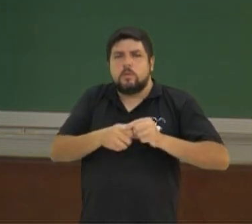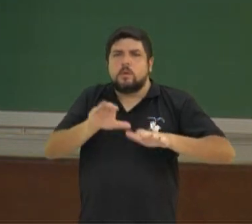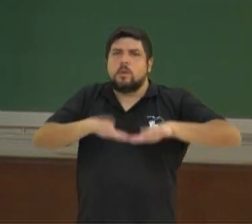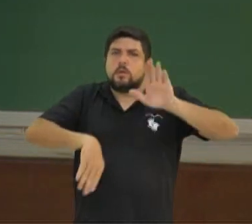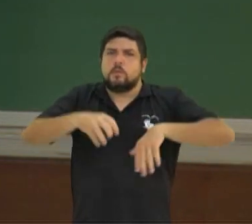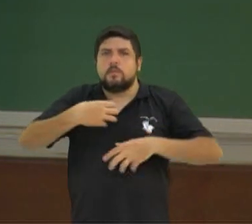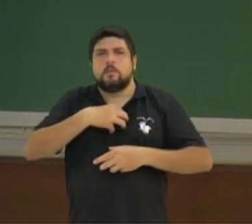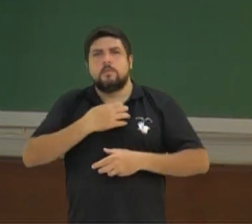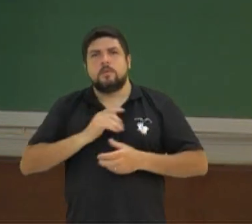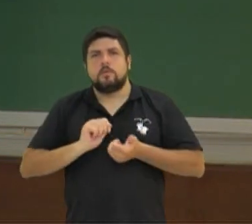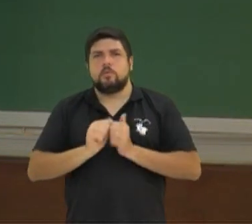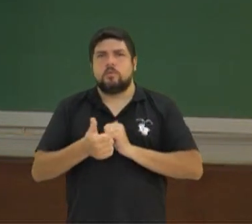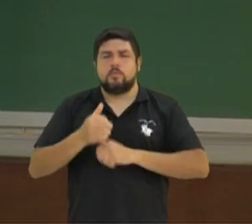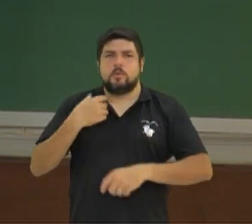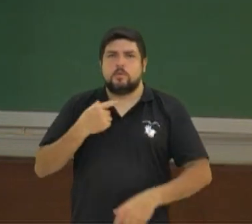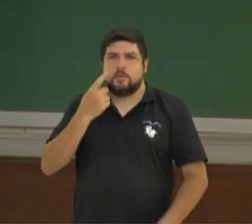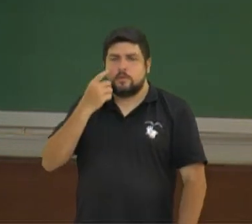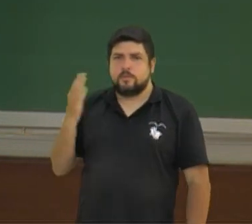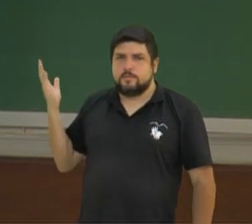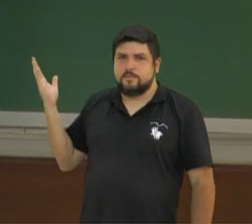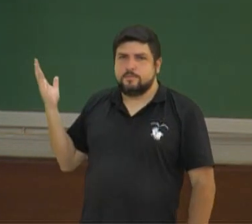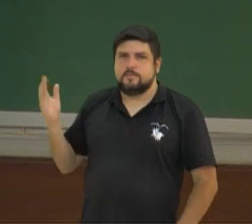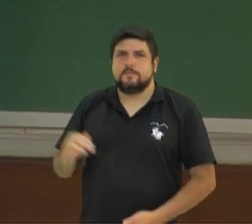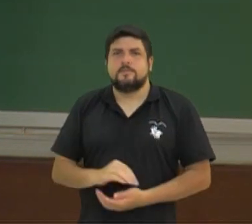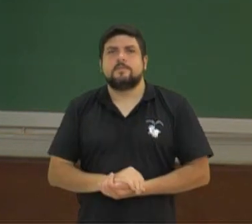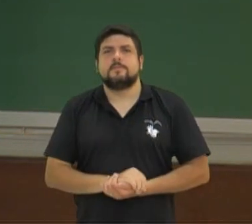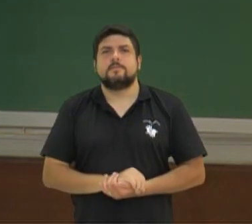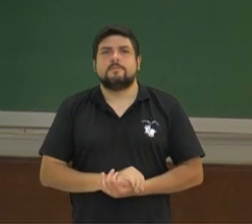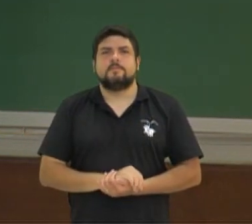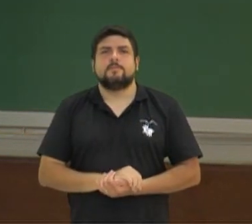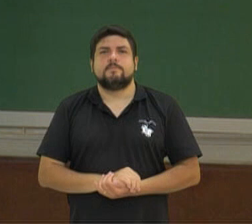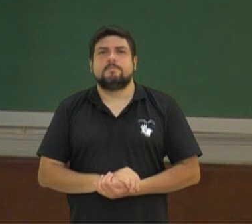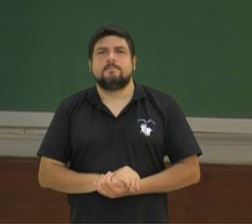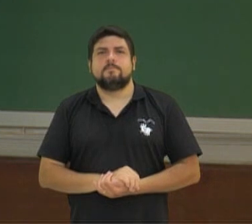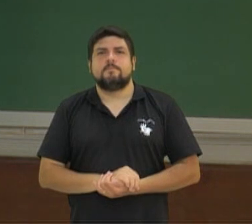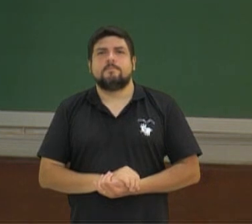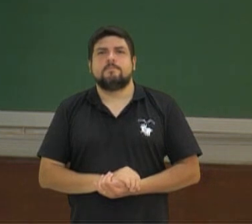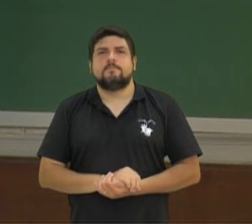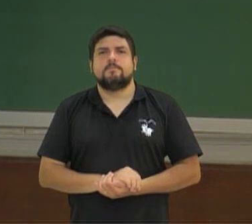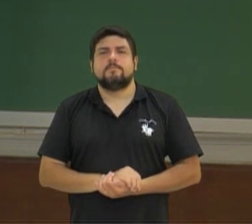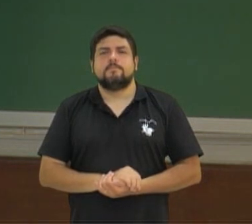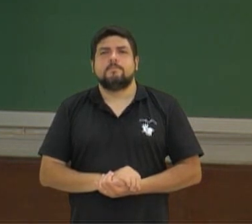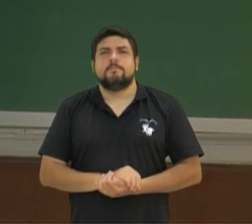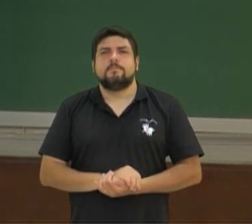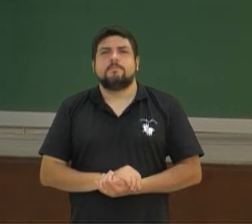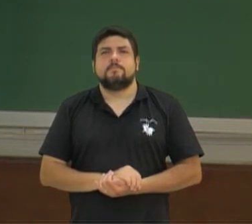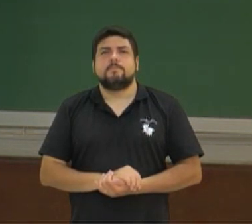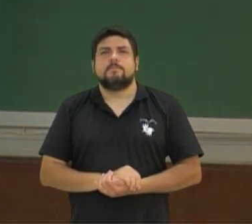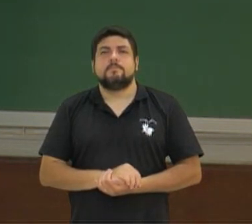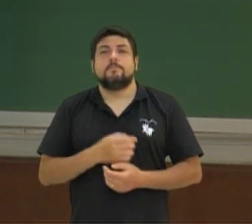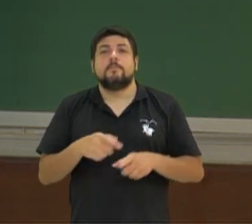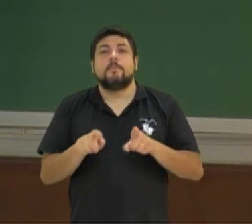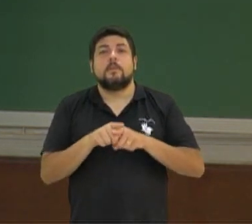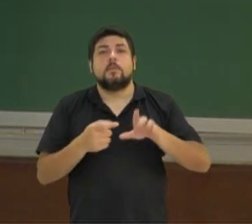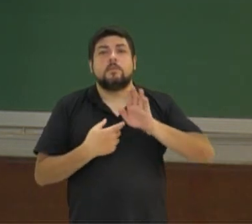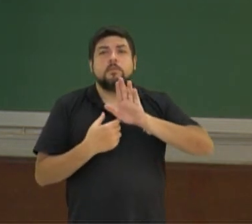Então, esta é o formato da raquete que nós temos hoje, né? Que está colocada nessas imagens aqui para vocês também, né? Então, pode ver as